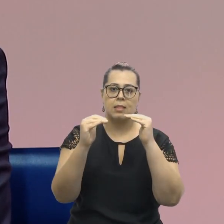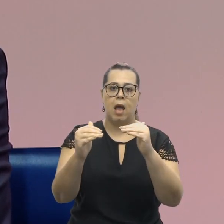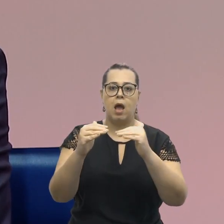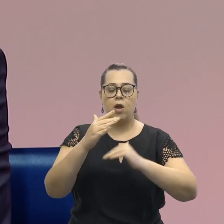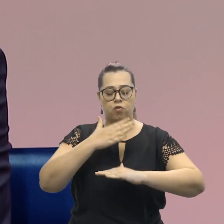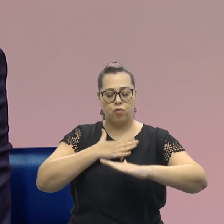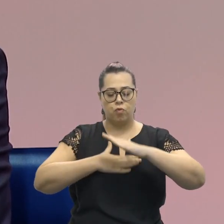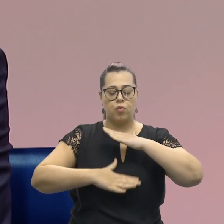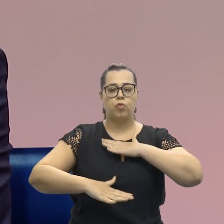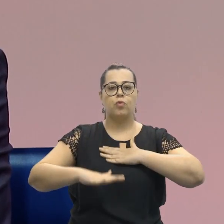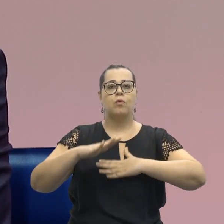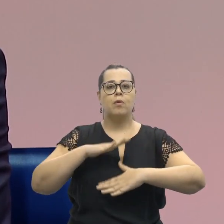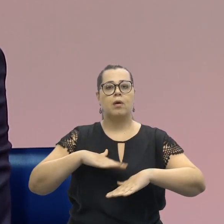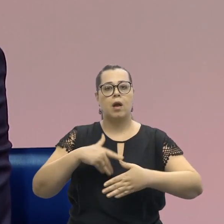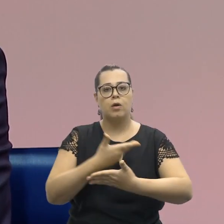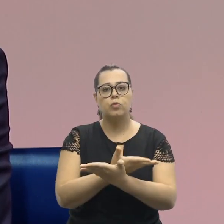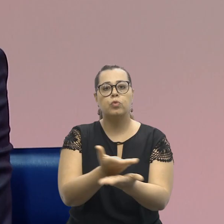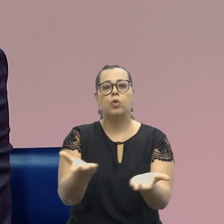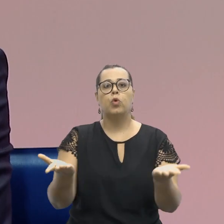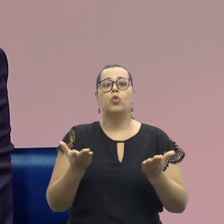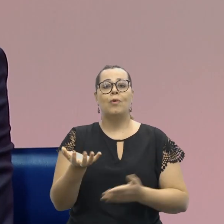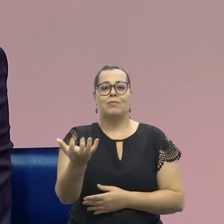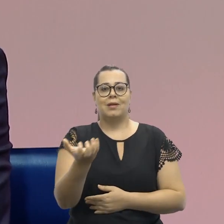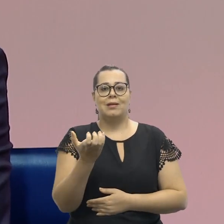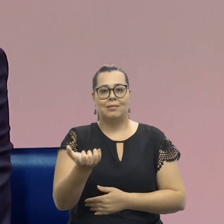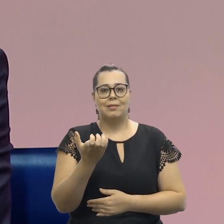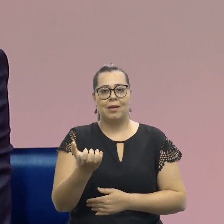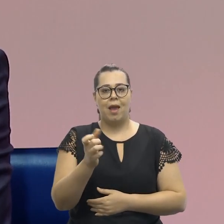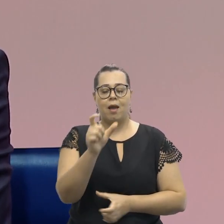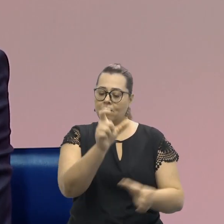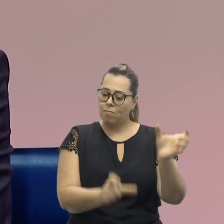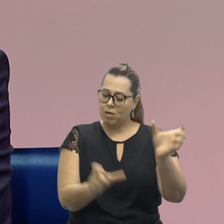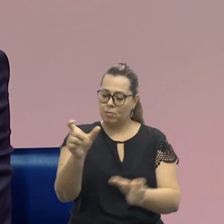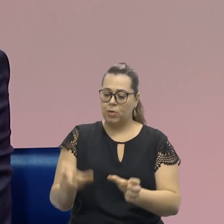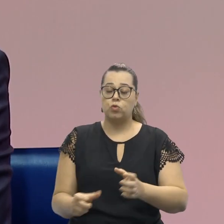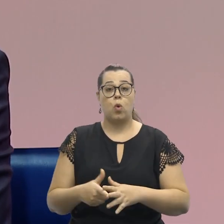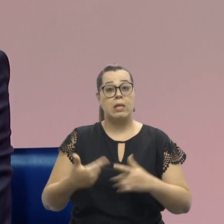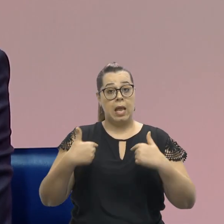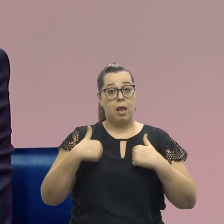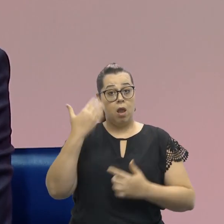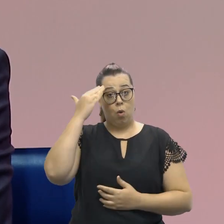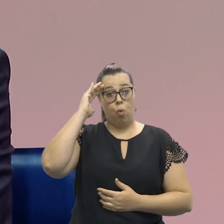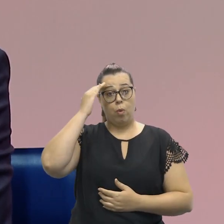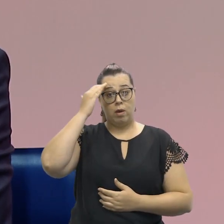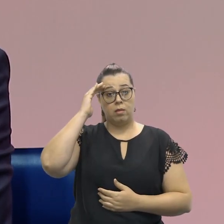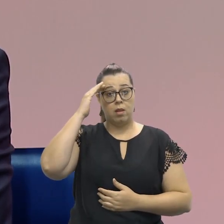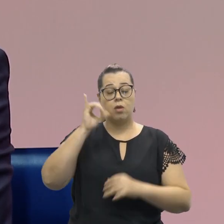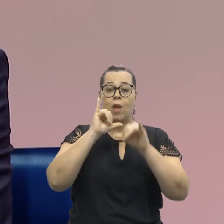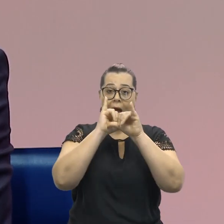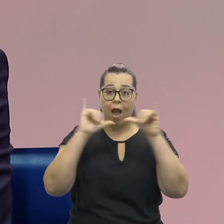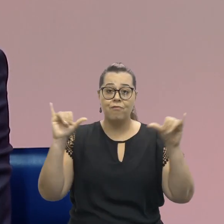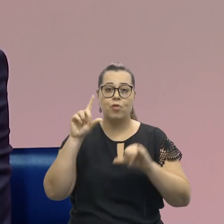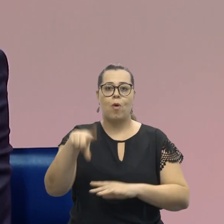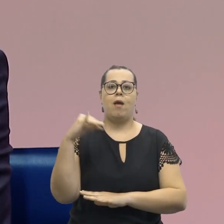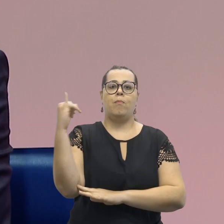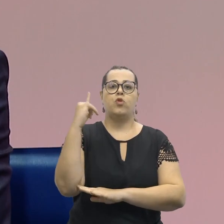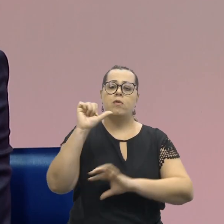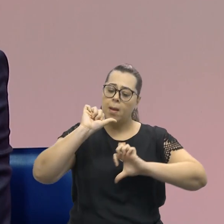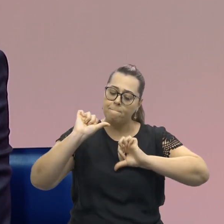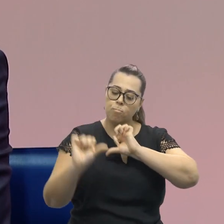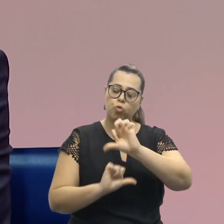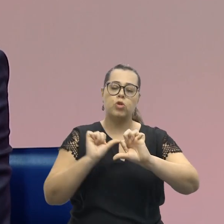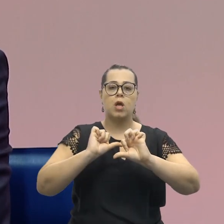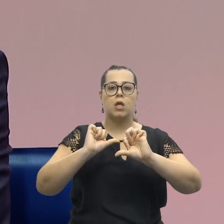a lealdade, a prudência, a serenidade que todos nós queremos das pessoas. E eu entendo que esse é o recado